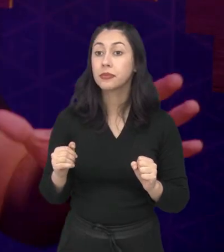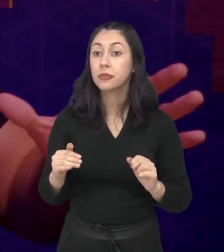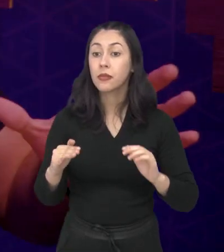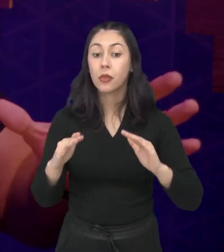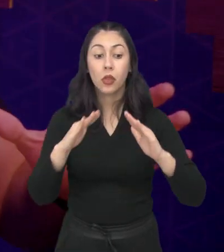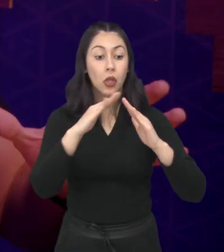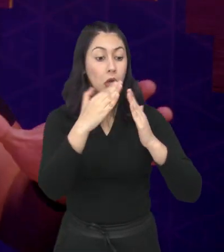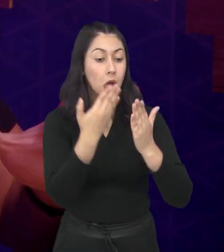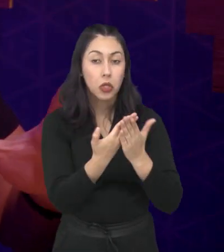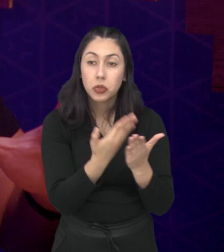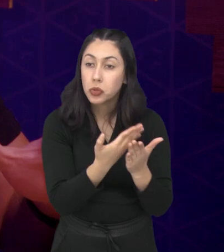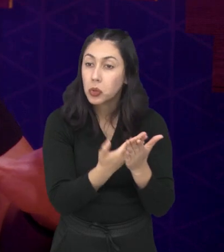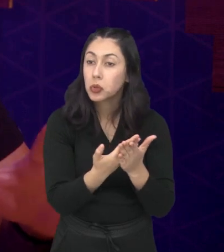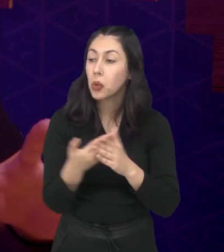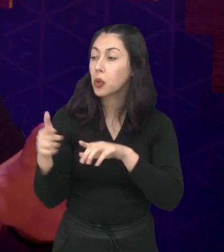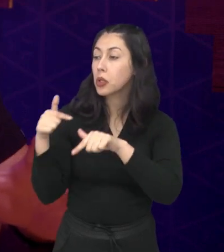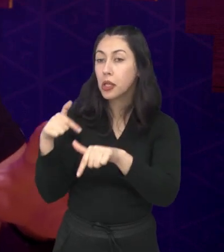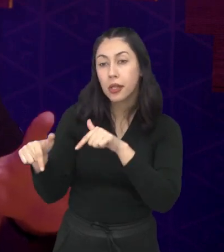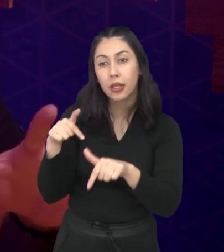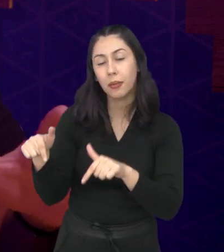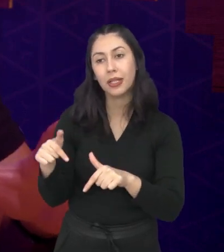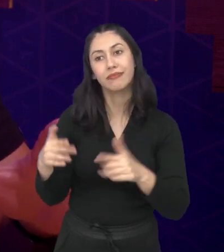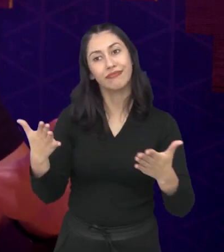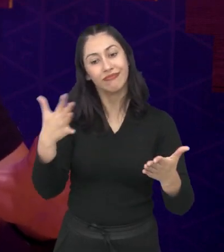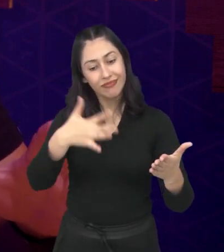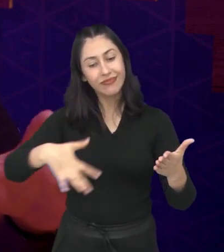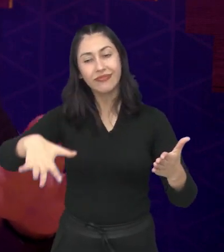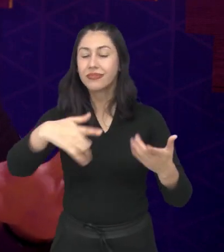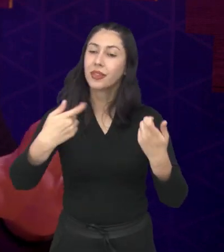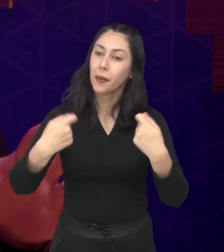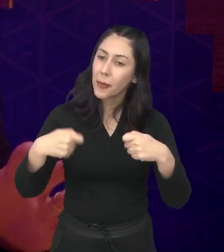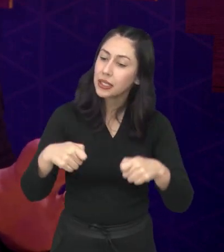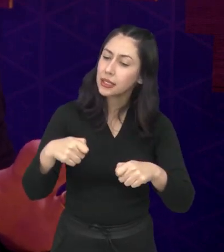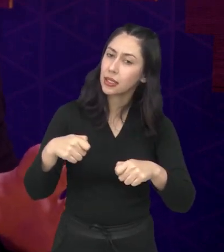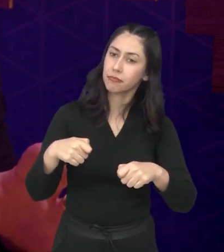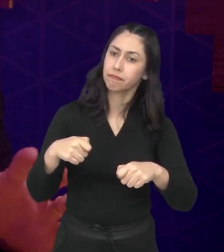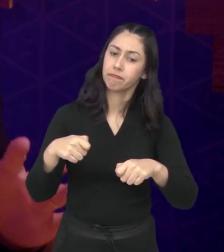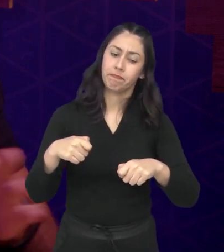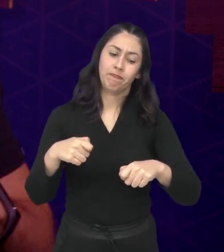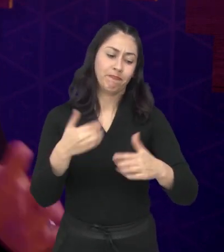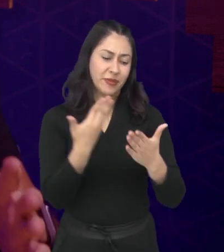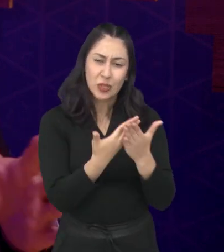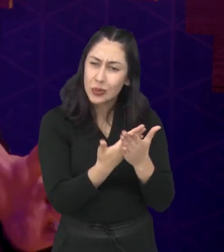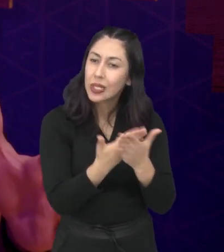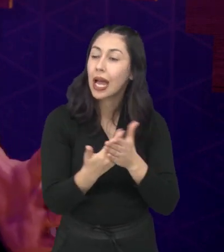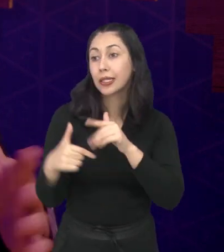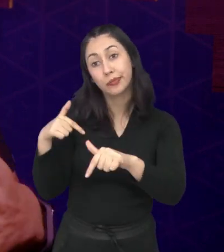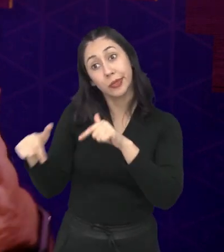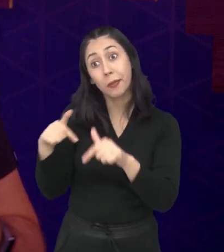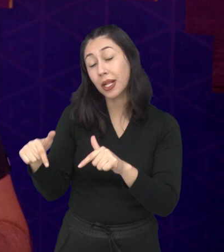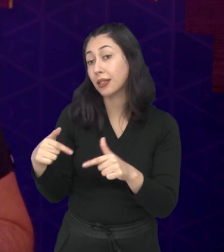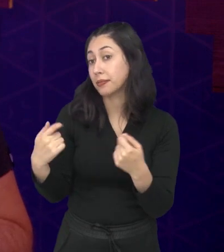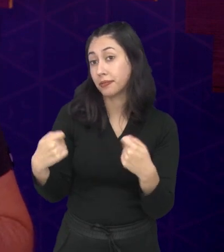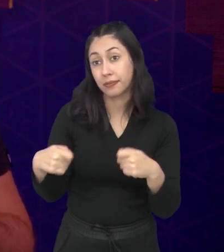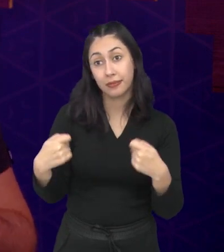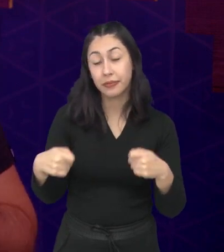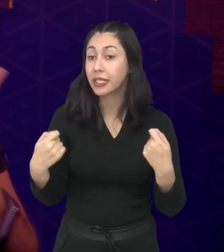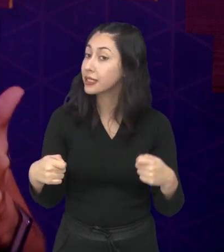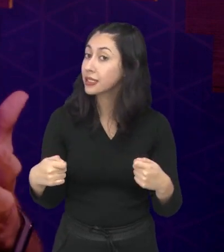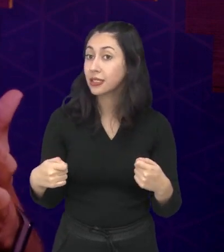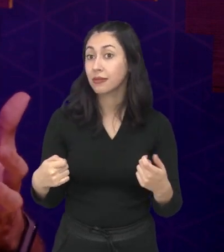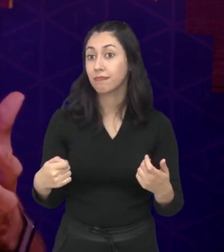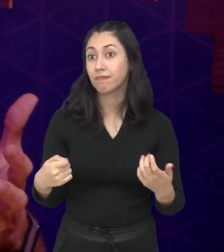e emprego. Galera, todo mundo precisa estudar, todo mundo precisa trabalhar, de um jeito ou de outro. Você precisa